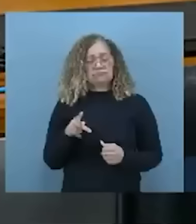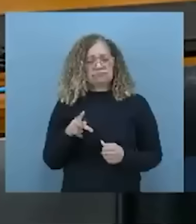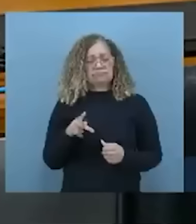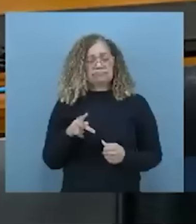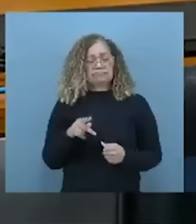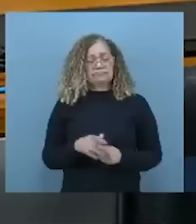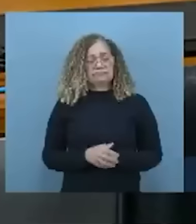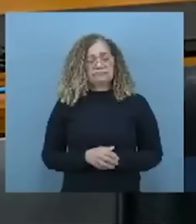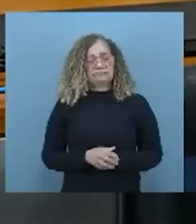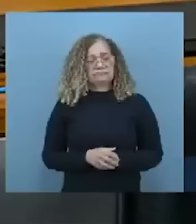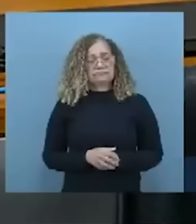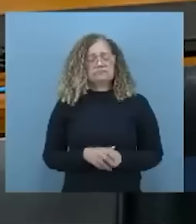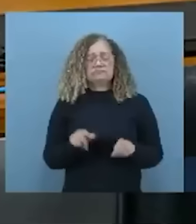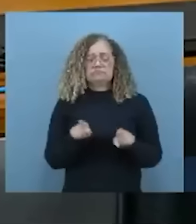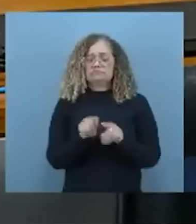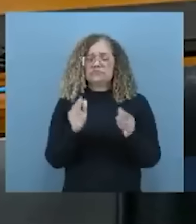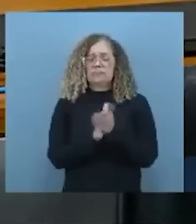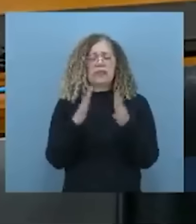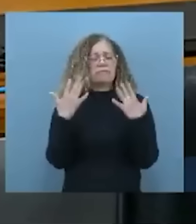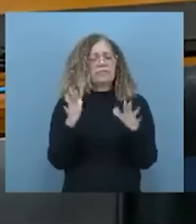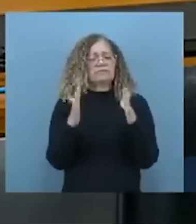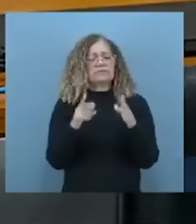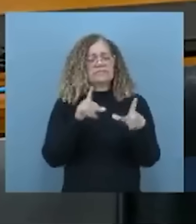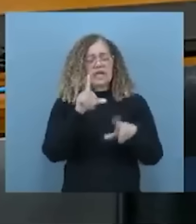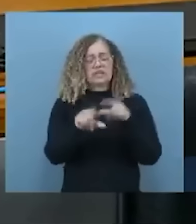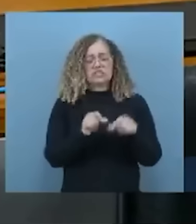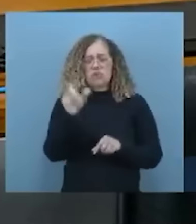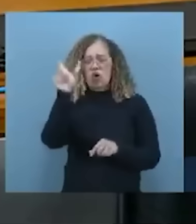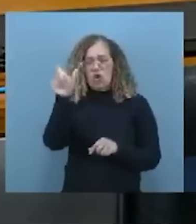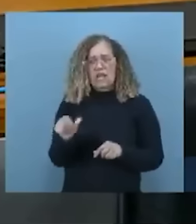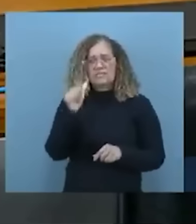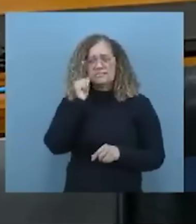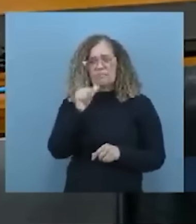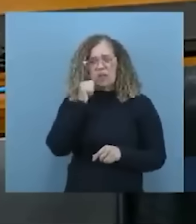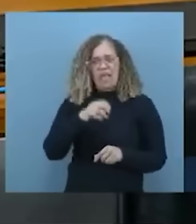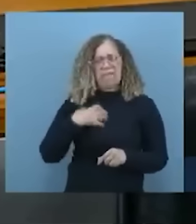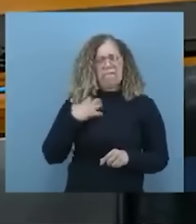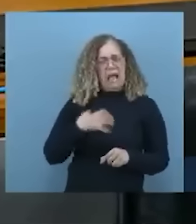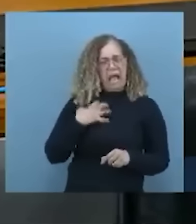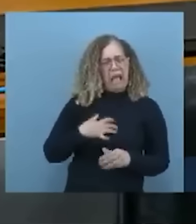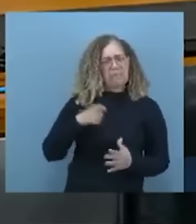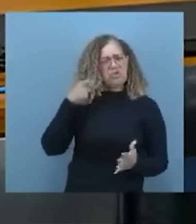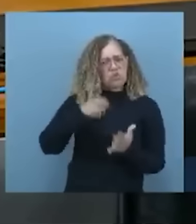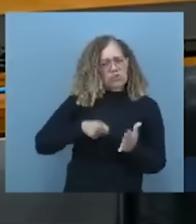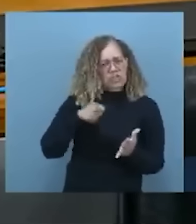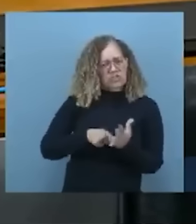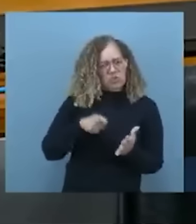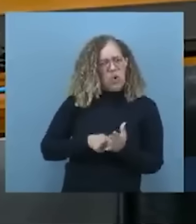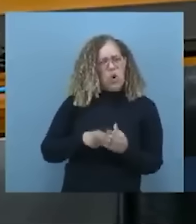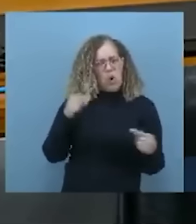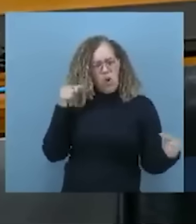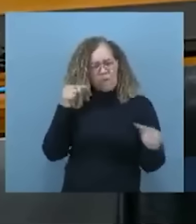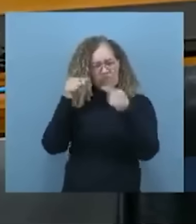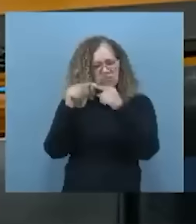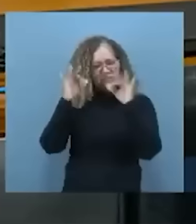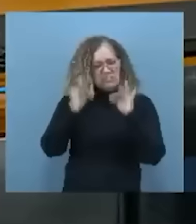Irã e lhe parabenizar pela escolha dessa mulher brava dessa mulher lutadora determinada